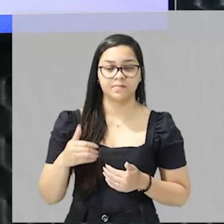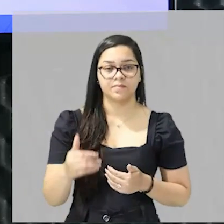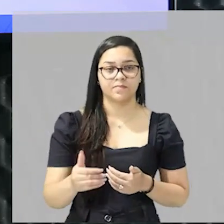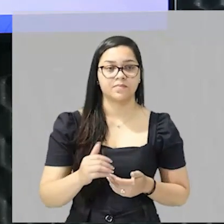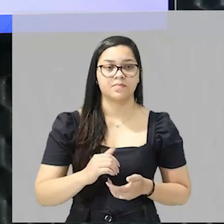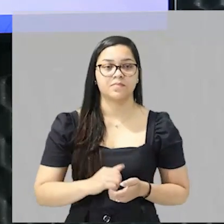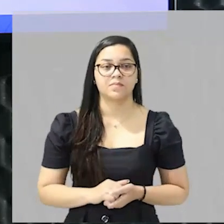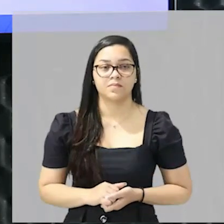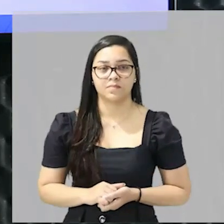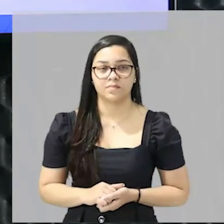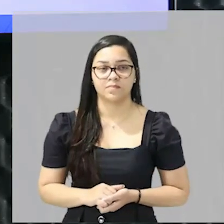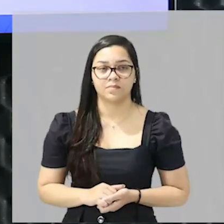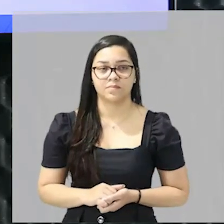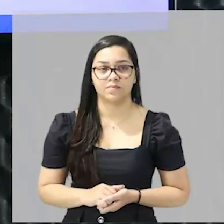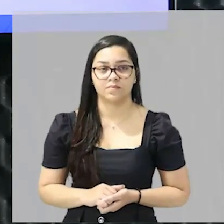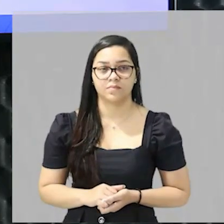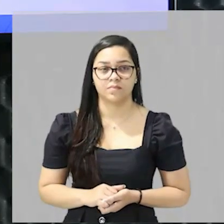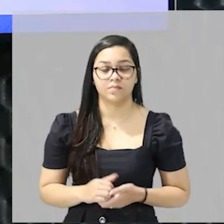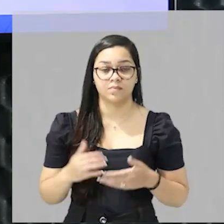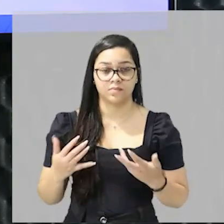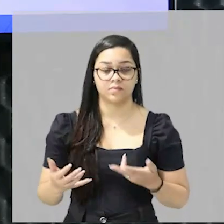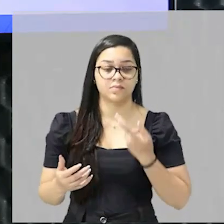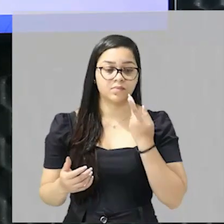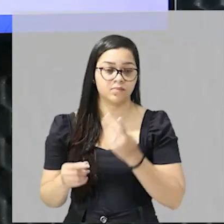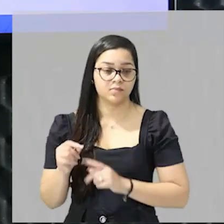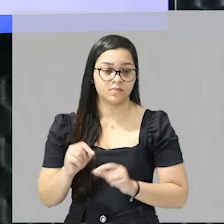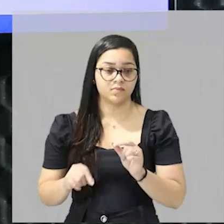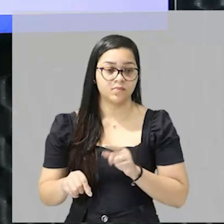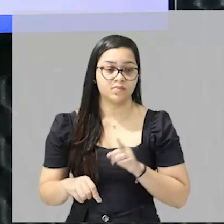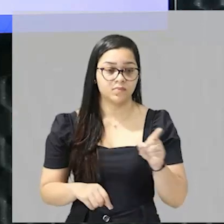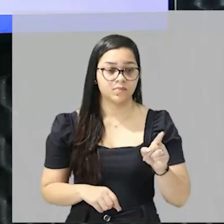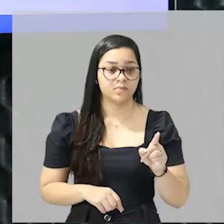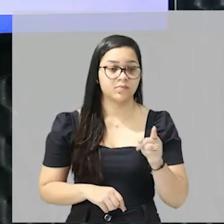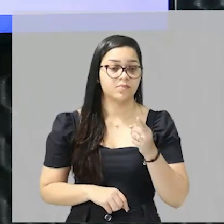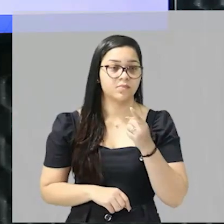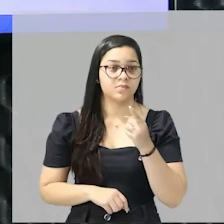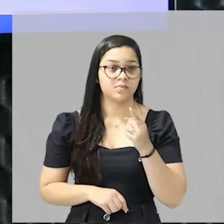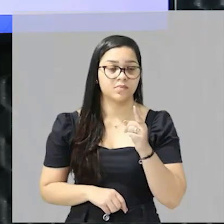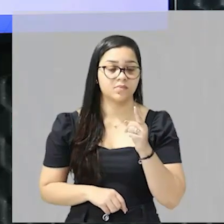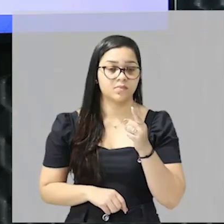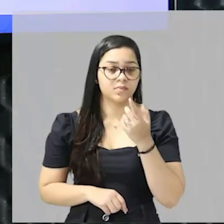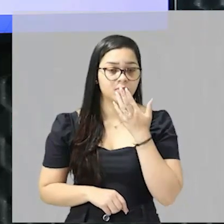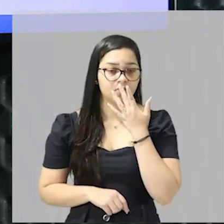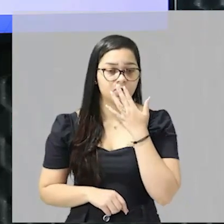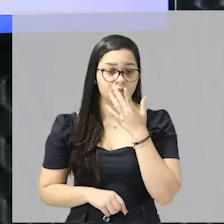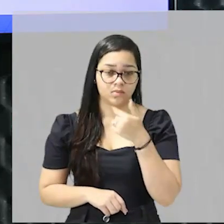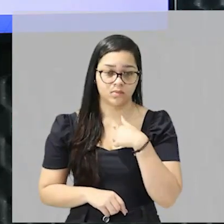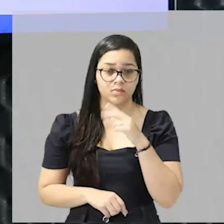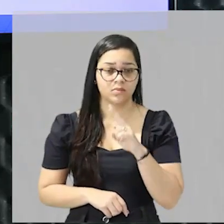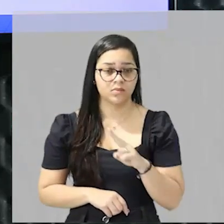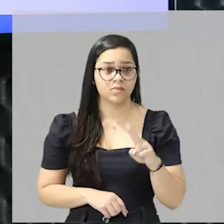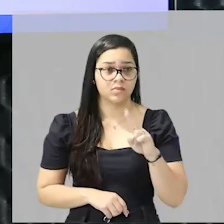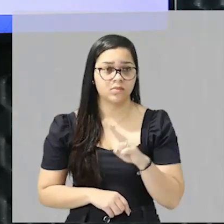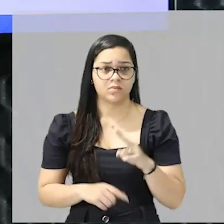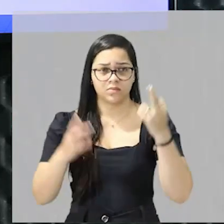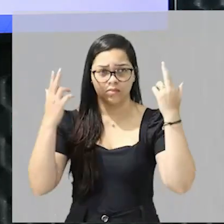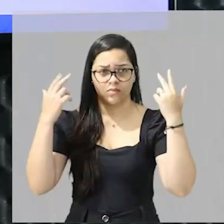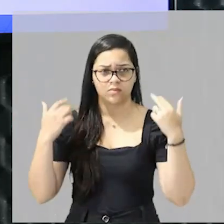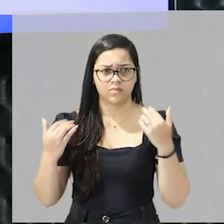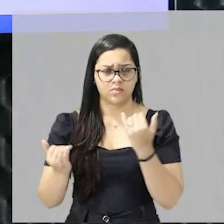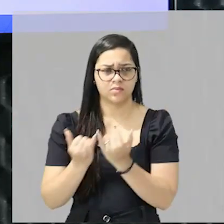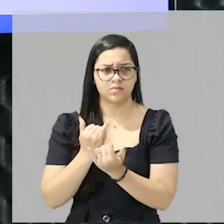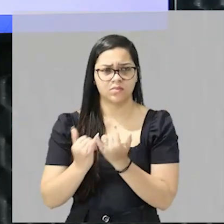That's what I use. Então, a Ifemelo diz, essa é a cor que eu uso, a cor 4. Aí a cabeleireira diz,